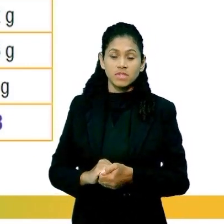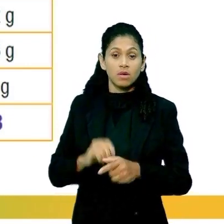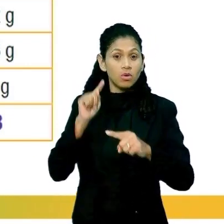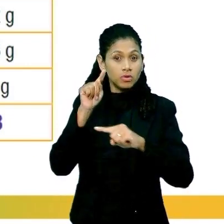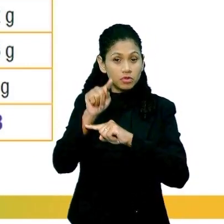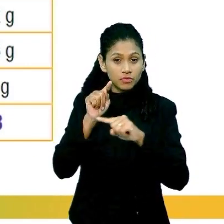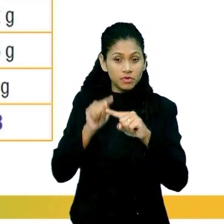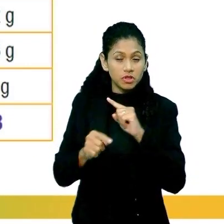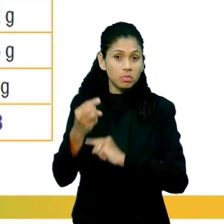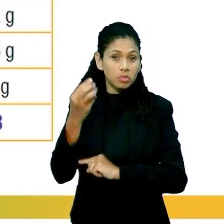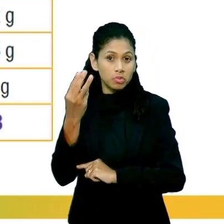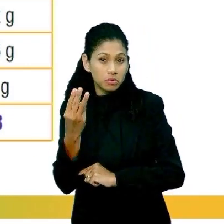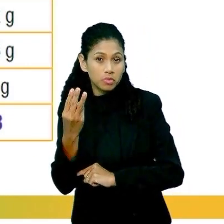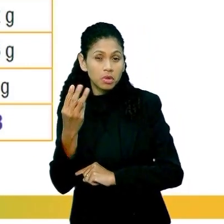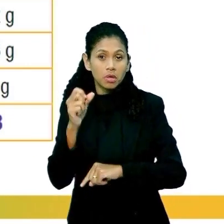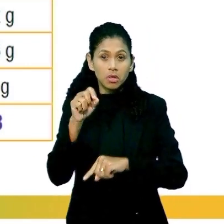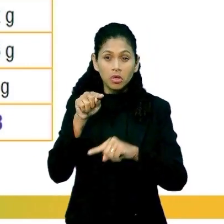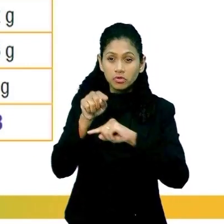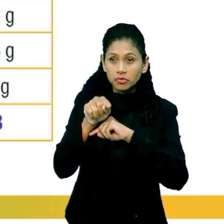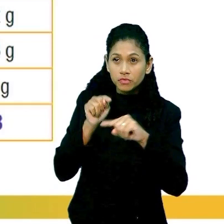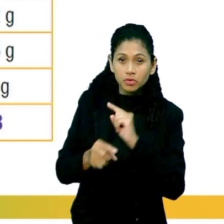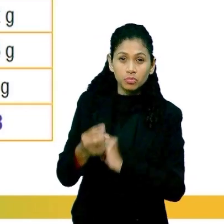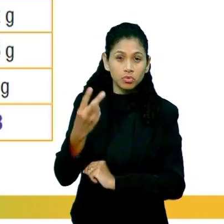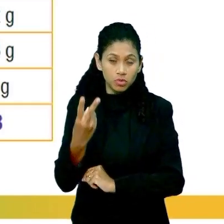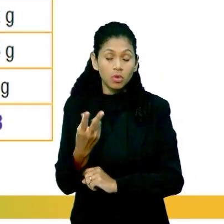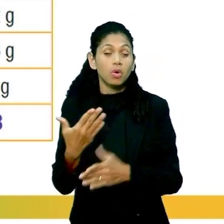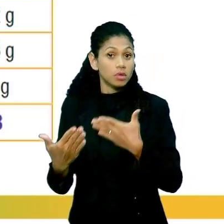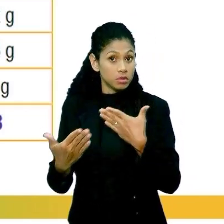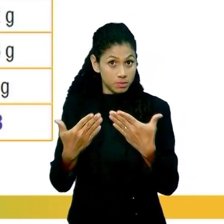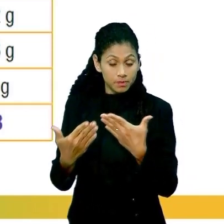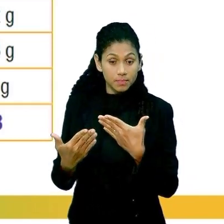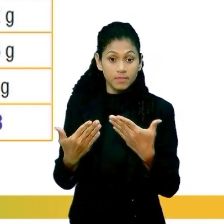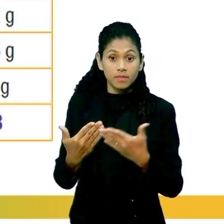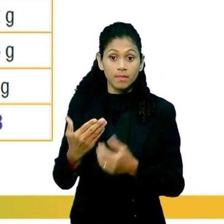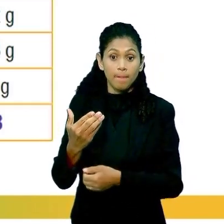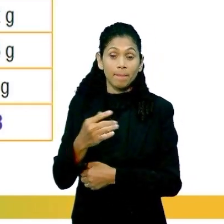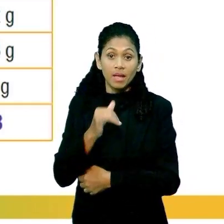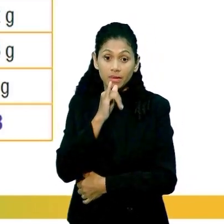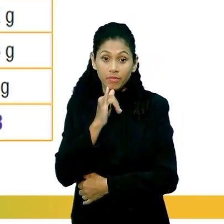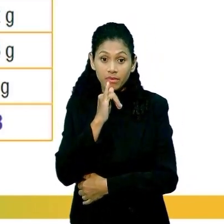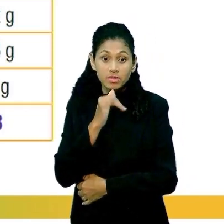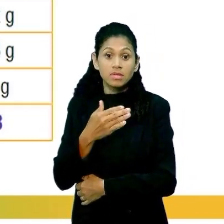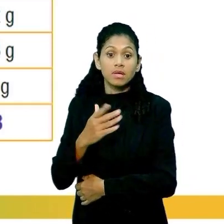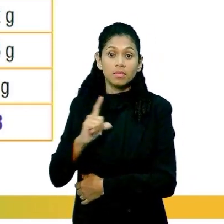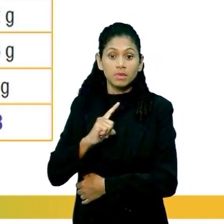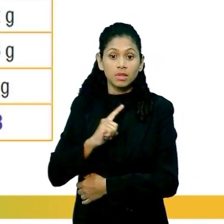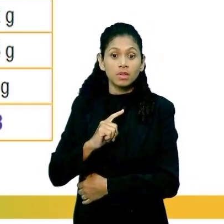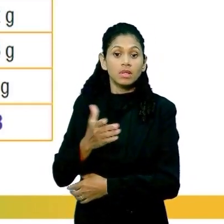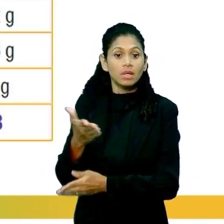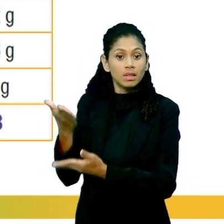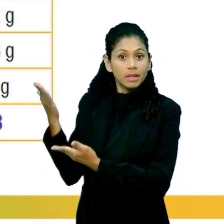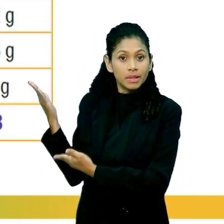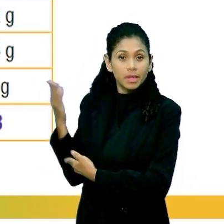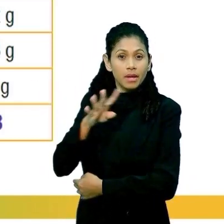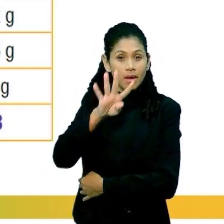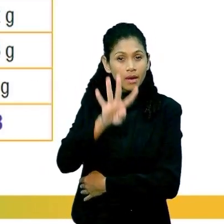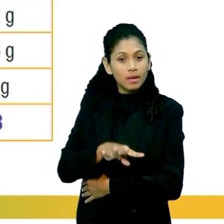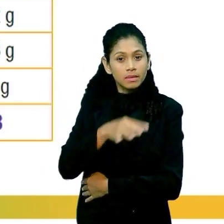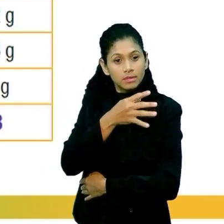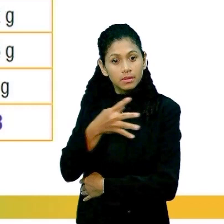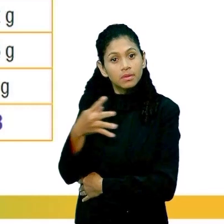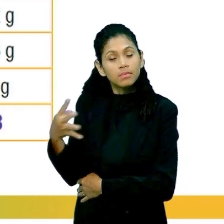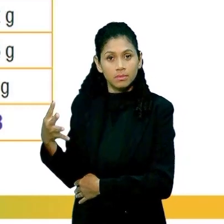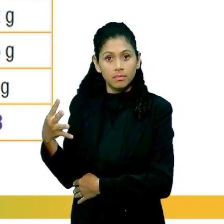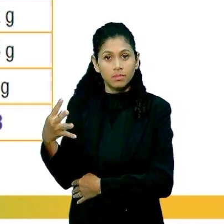e assim por diante. Perceba aí na tela que no primeiro experimento eu tenho 36 gramas de água, 4 gramas de gás hidrogênio, e